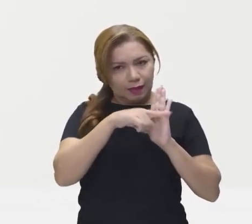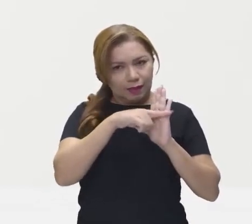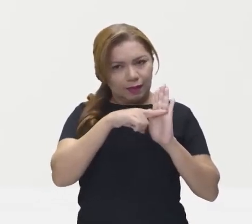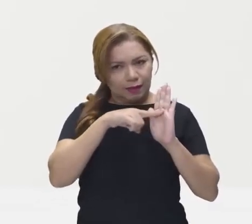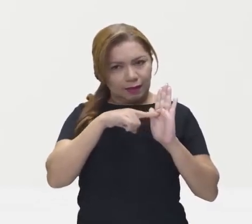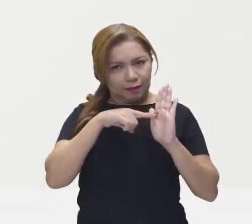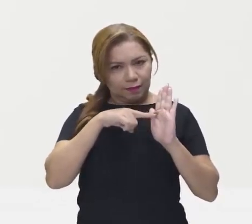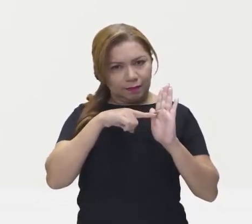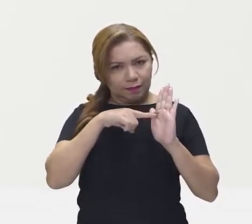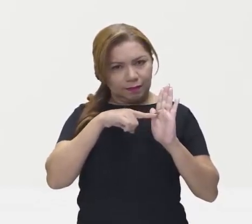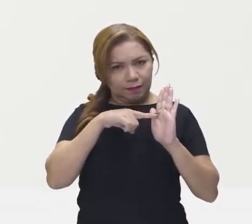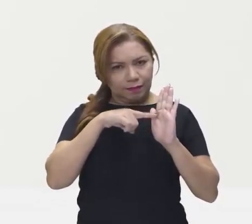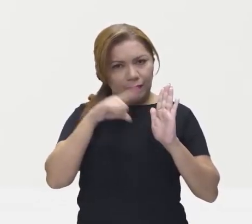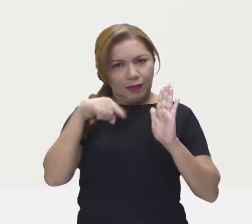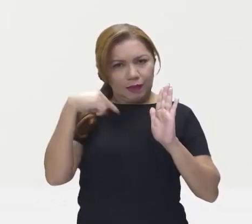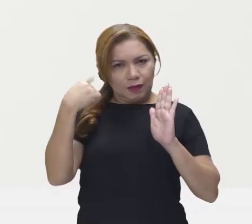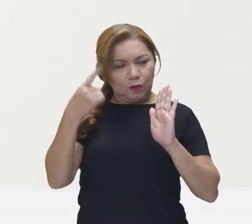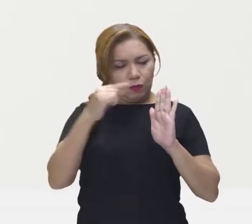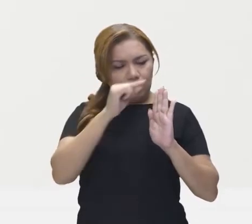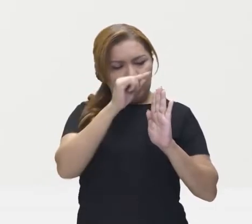eu tenho aqui ele na